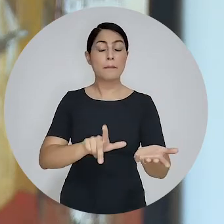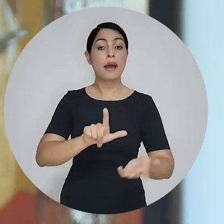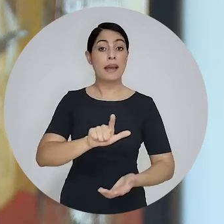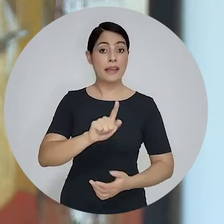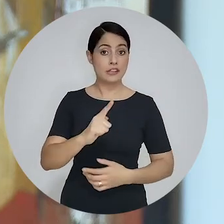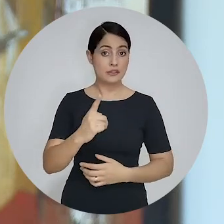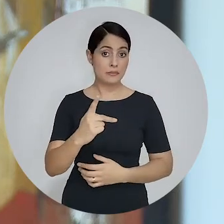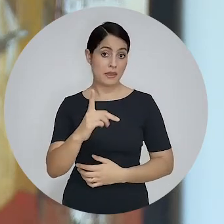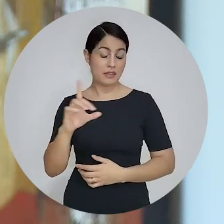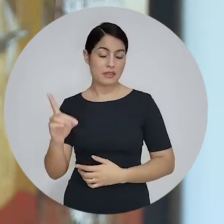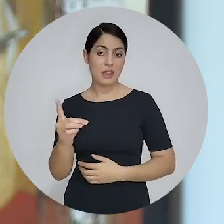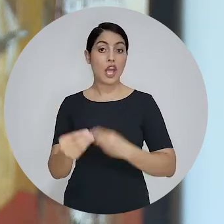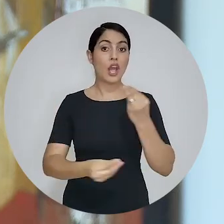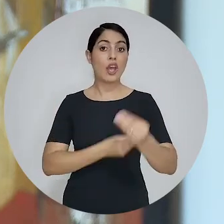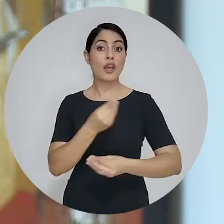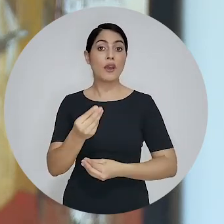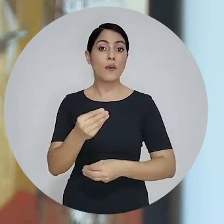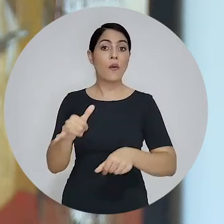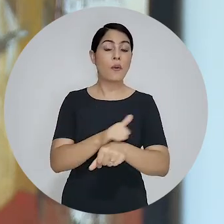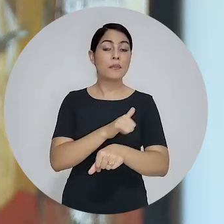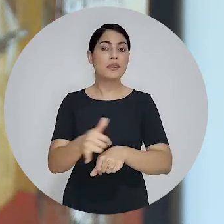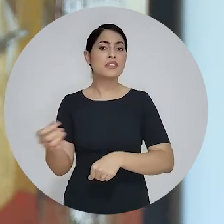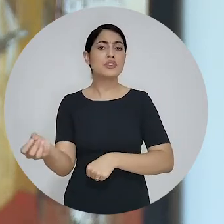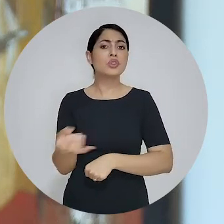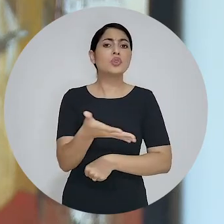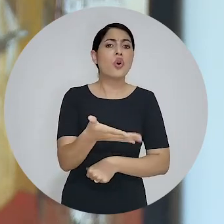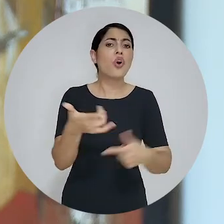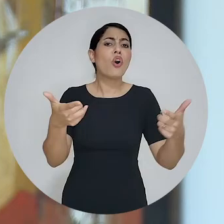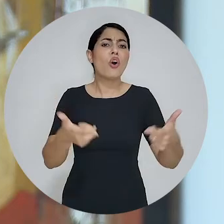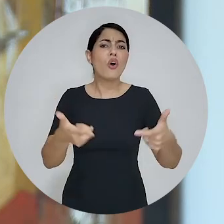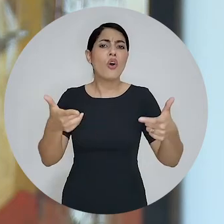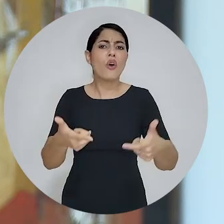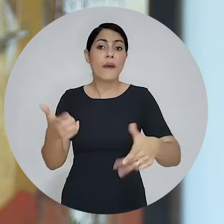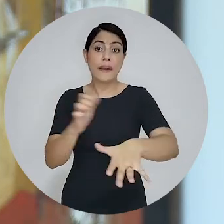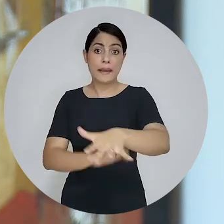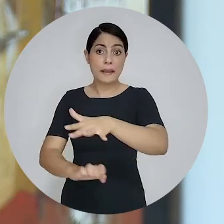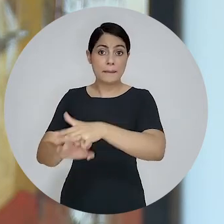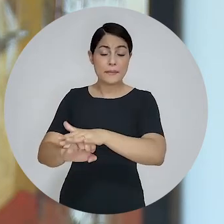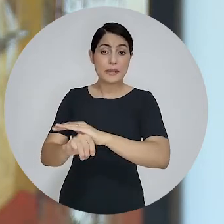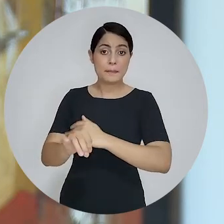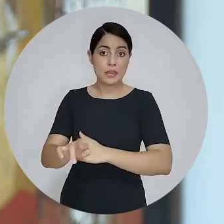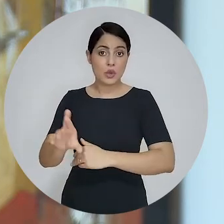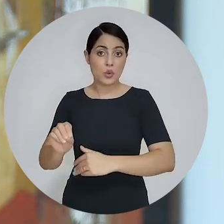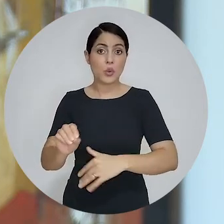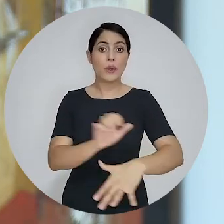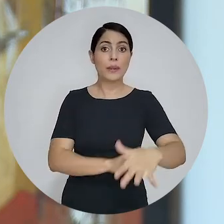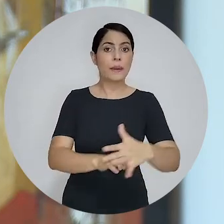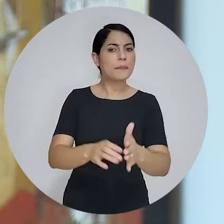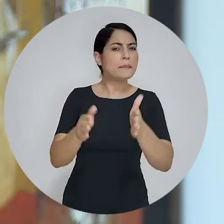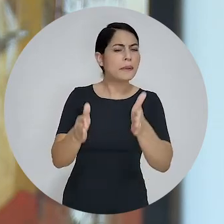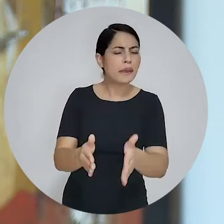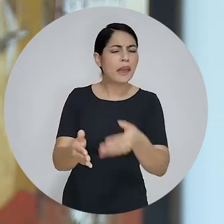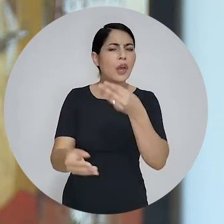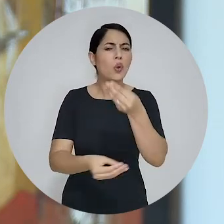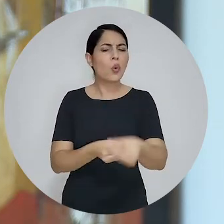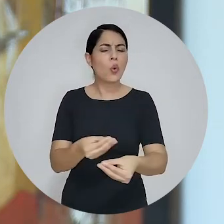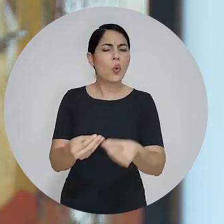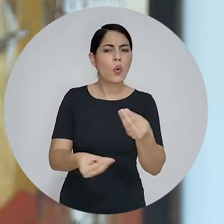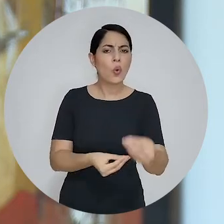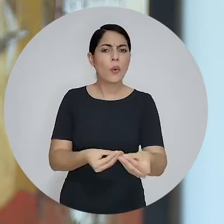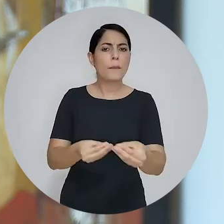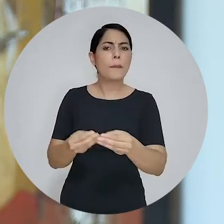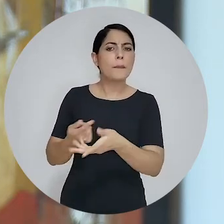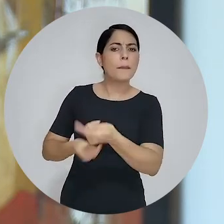de Proteção de Dados e debater a aplicação da nova norma no âmbito das micro e pequenas empresas, nas relações